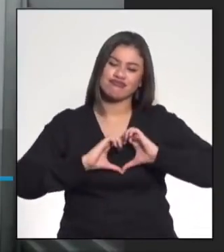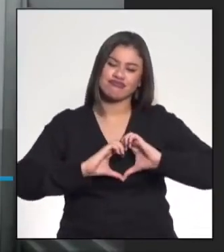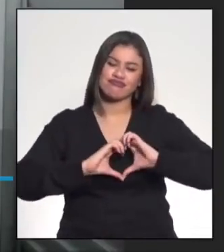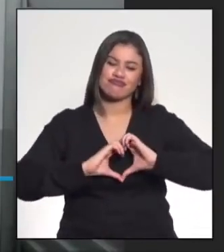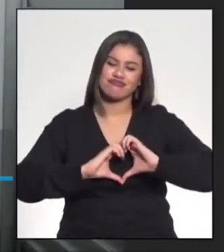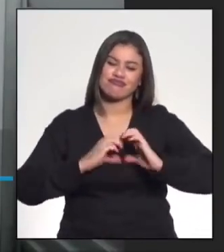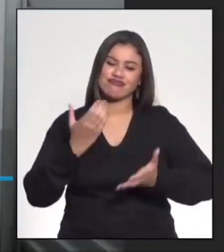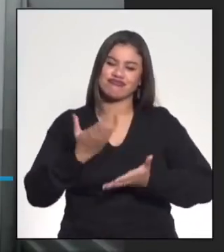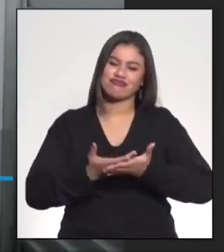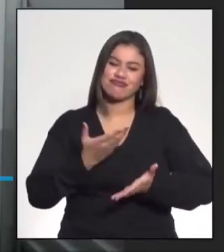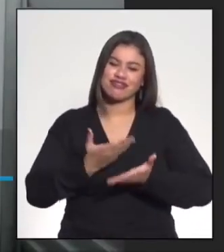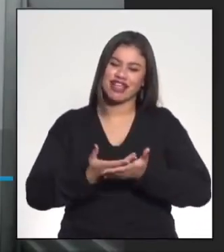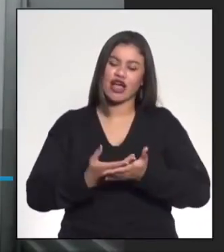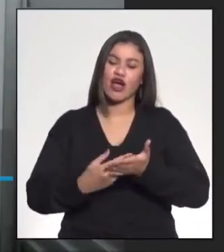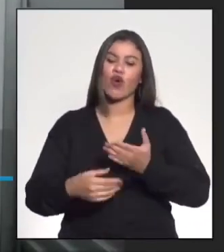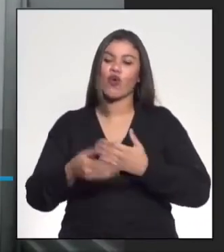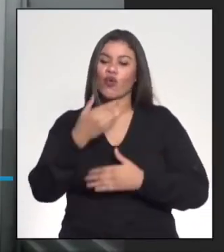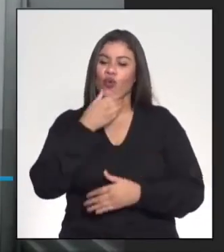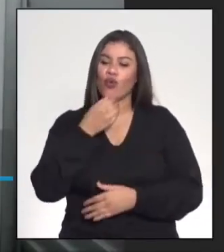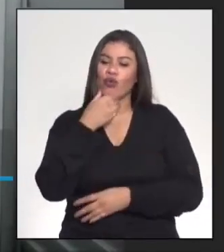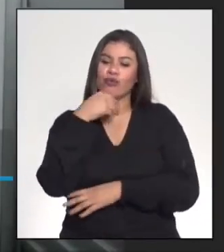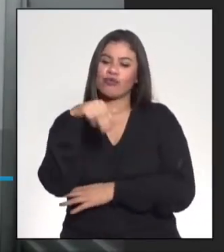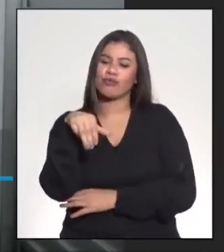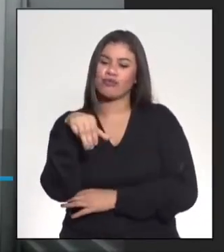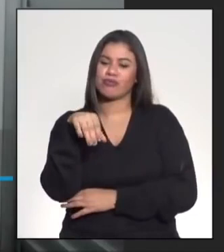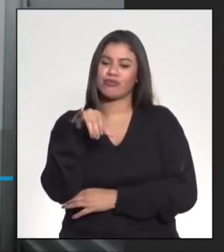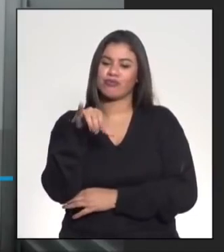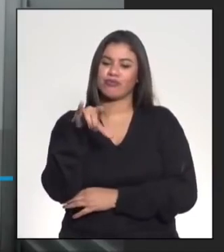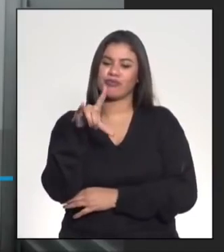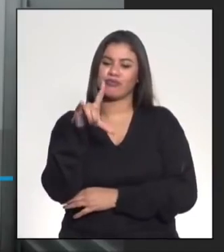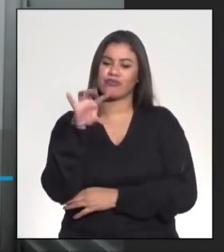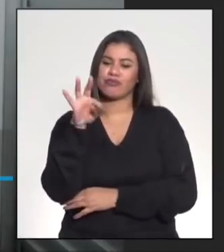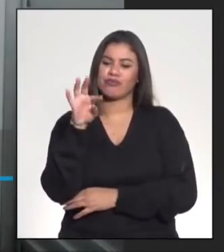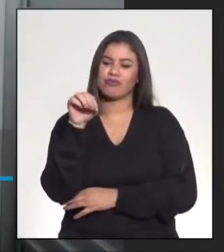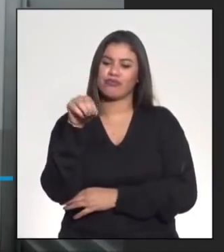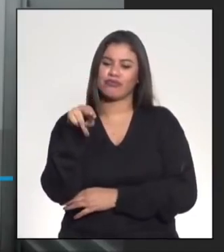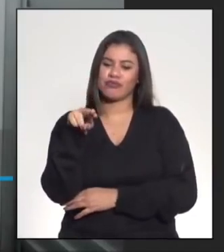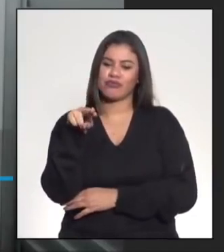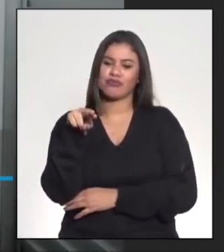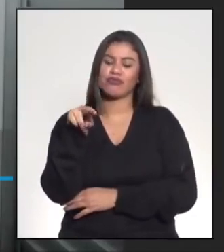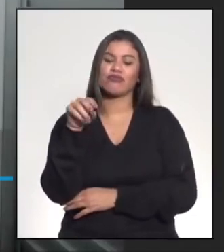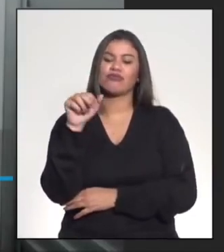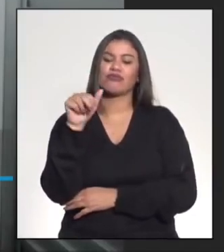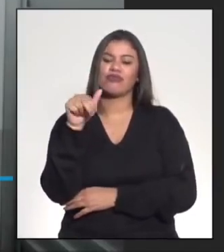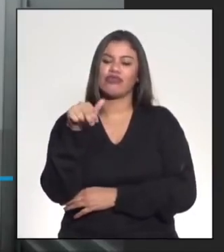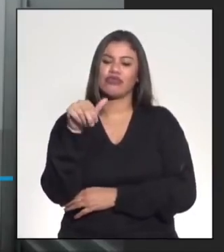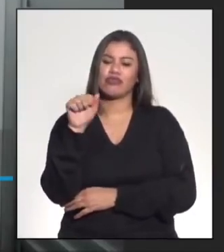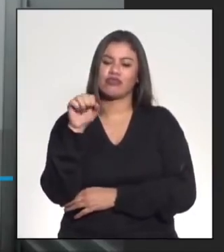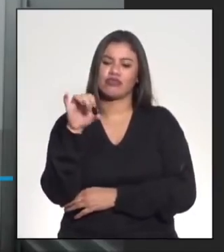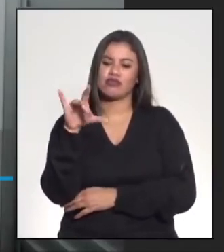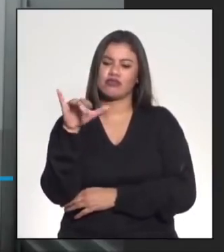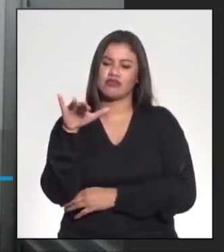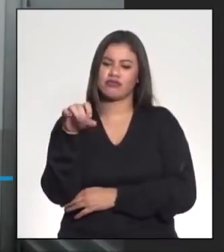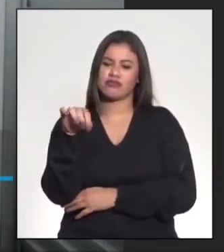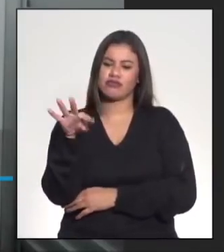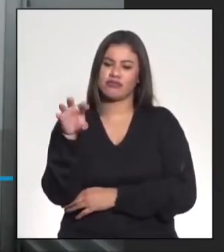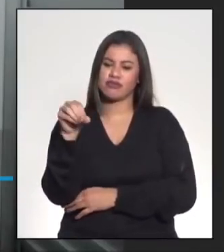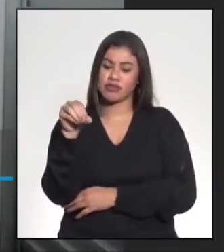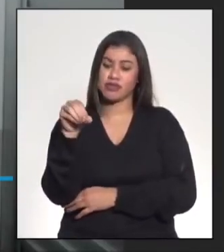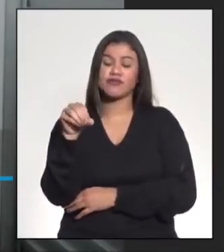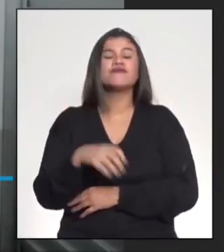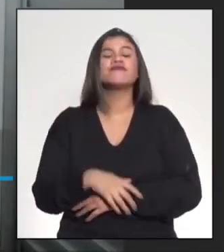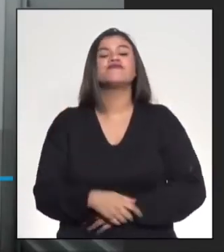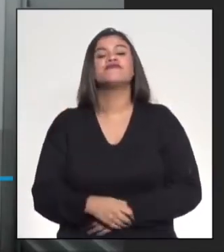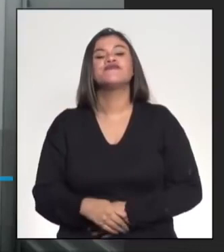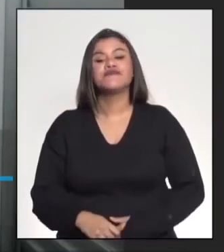Milton Nascimento. E toda vez que eu penso nessa música, eu penso na cor amarela. E quando eu também estou escutando, que como eu